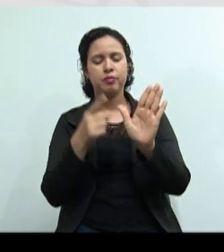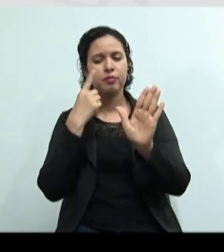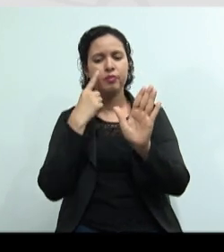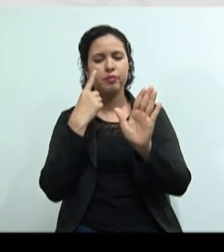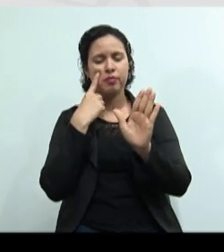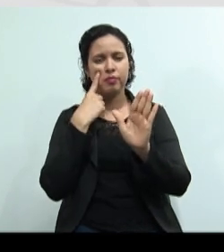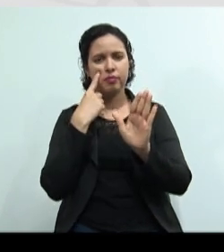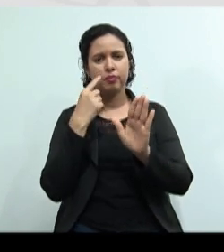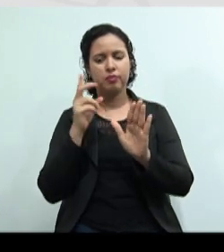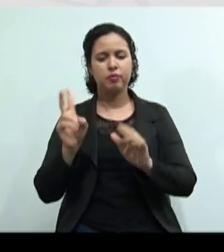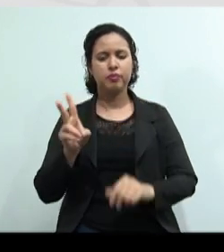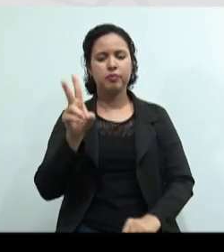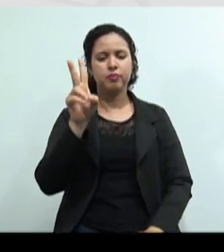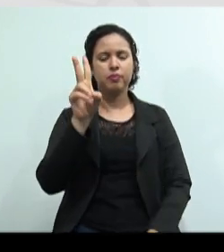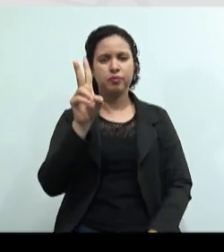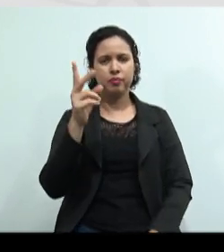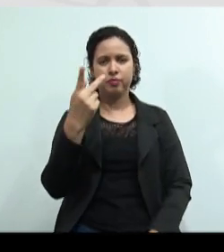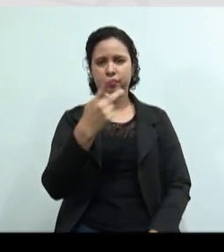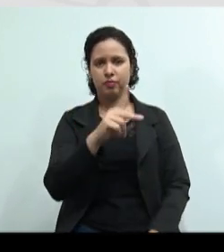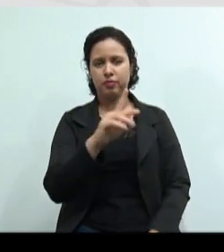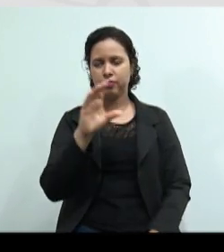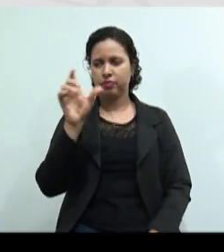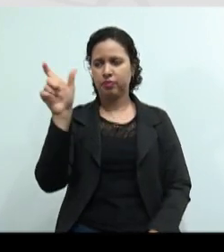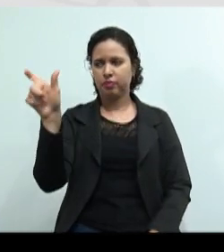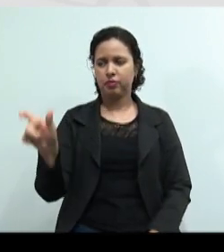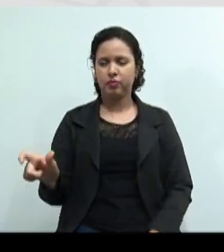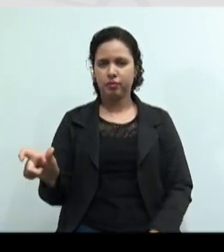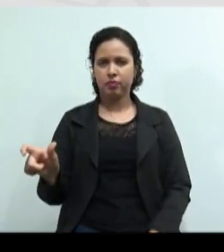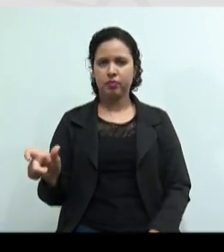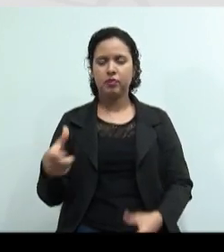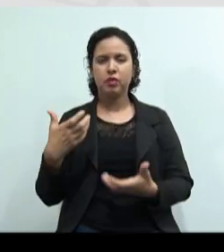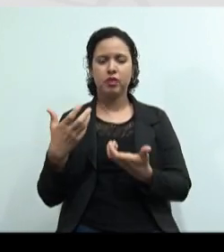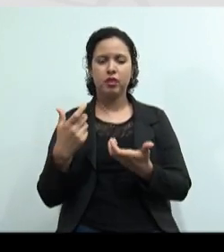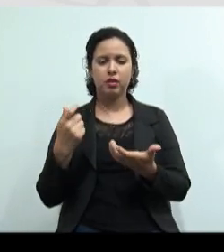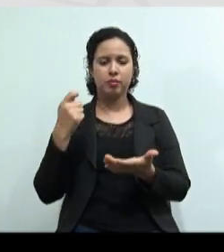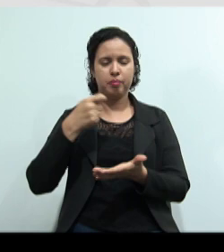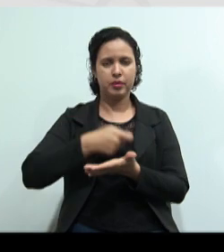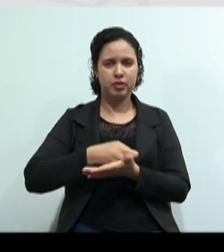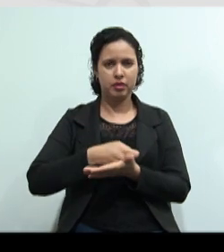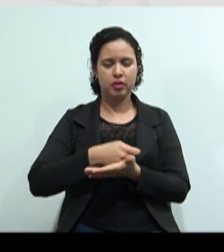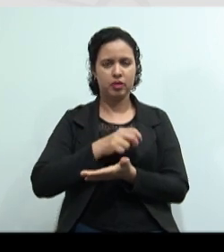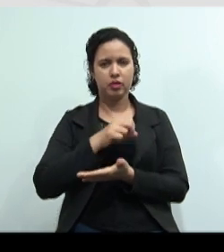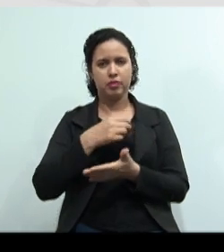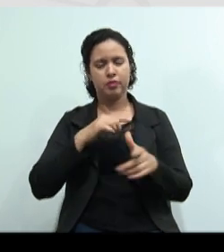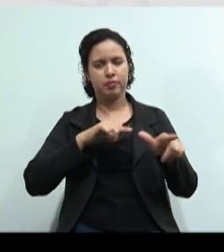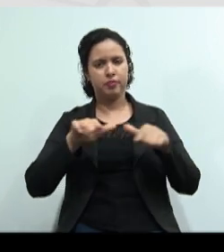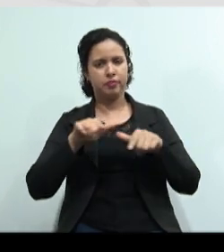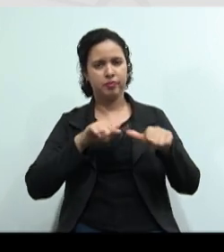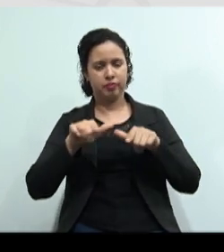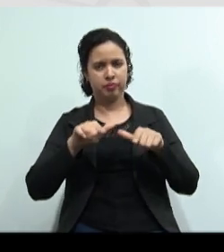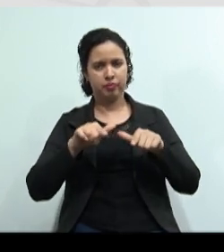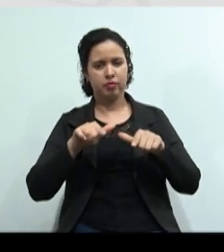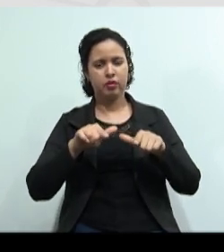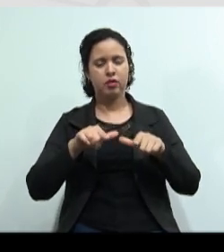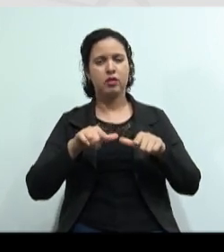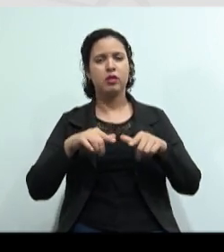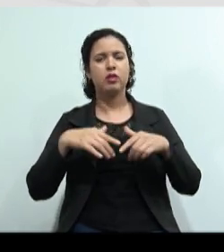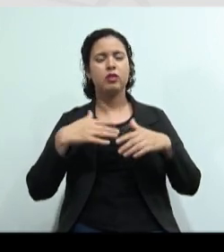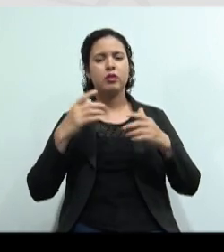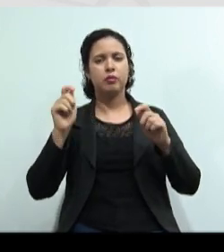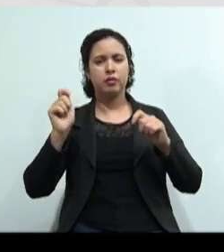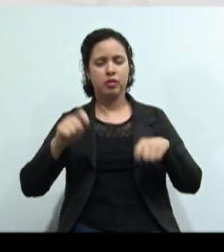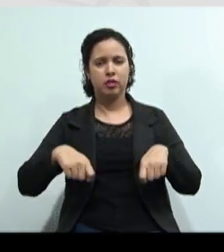o preço que o consumidor estaria disposto a pagar pelo produto ou serviço. O preço pode, dessa forma,